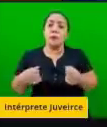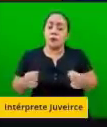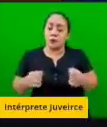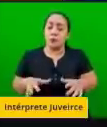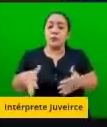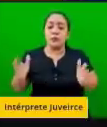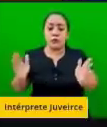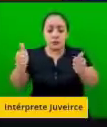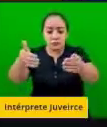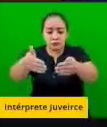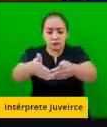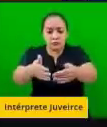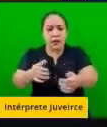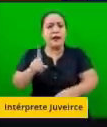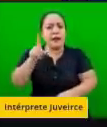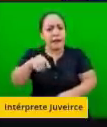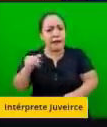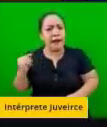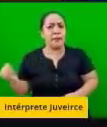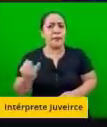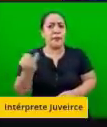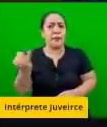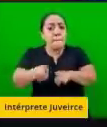importantes, mas eles não devem